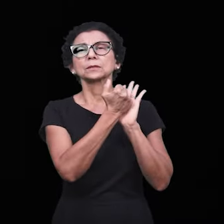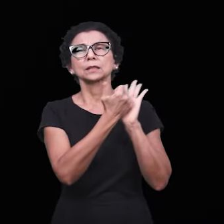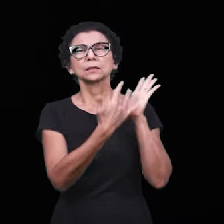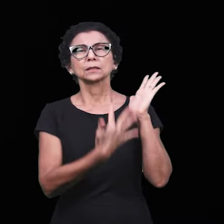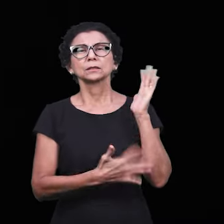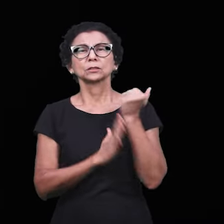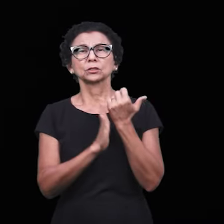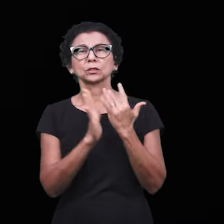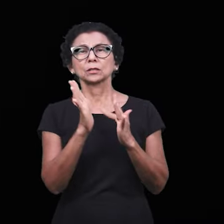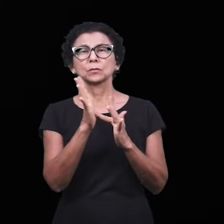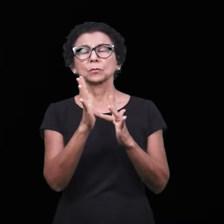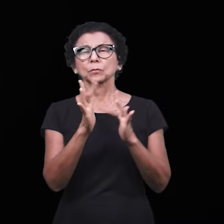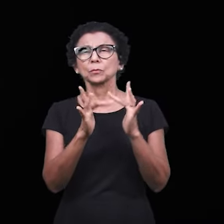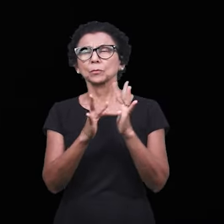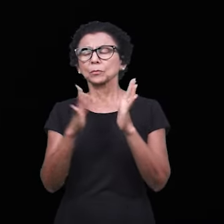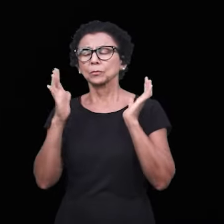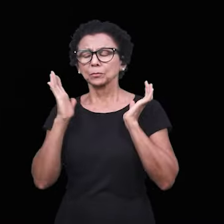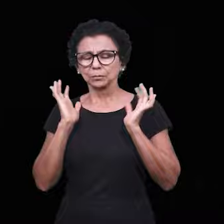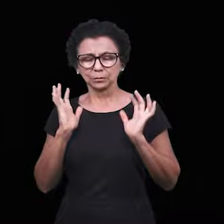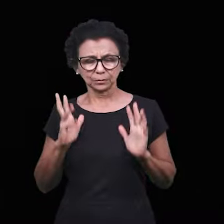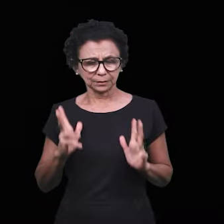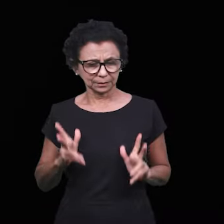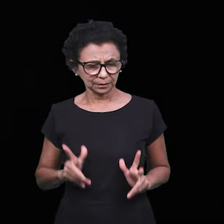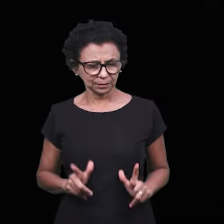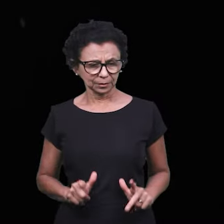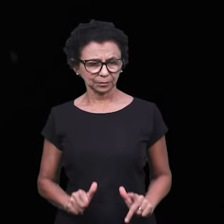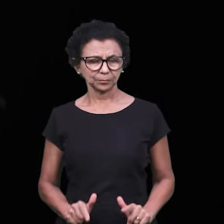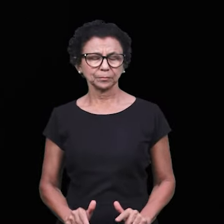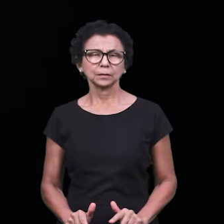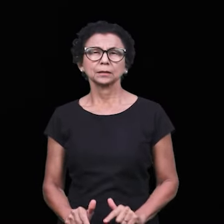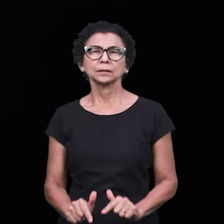derrama o sangue de Jesus.